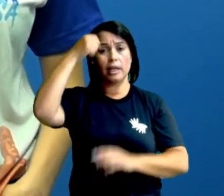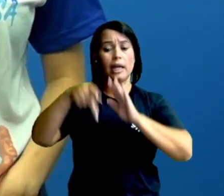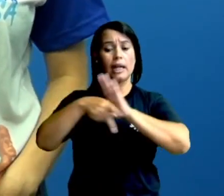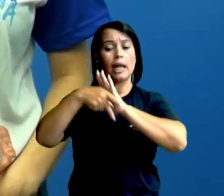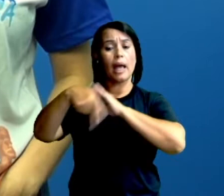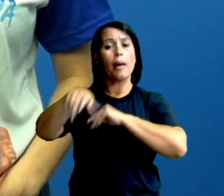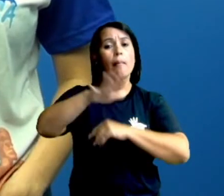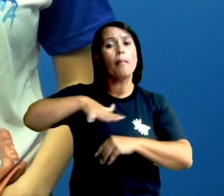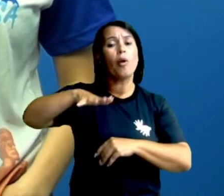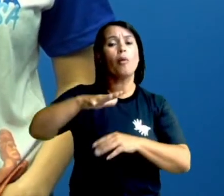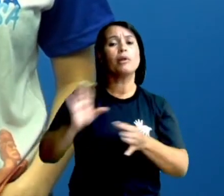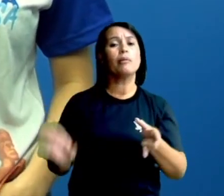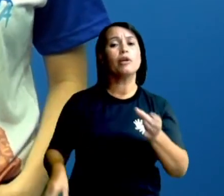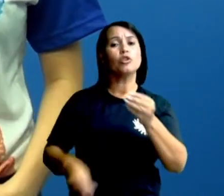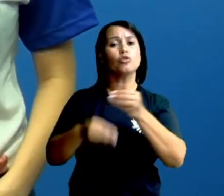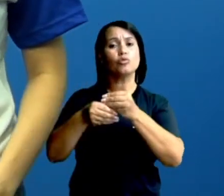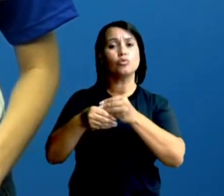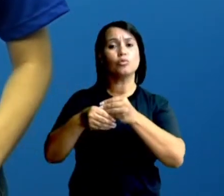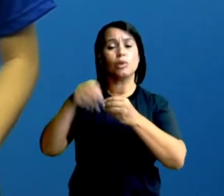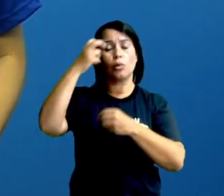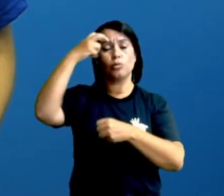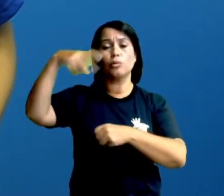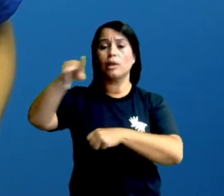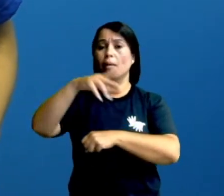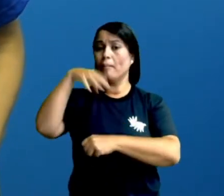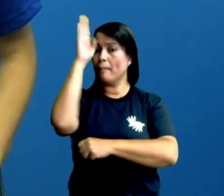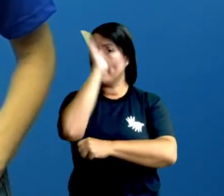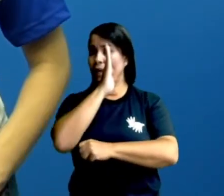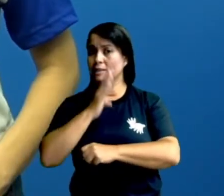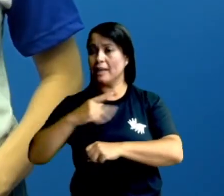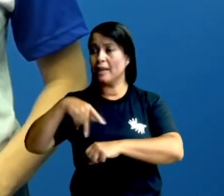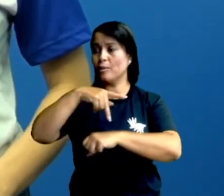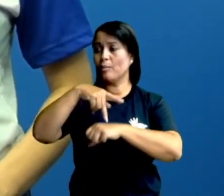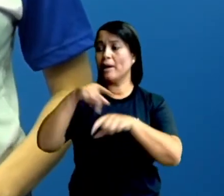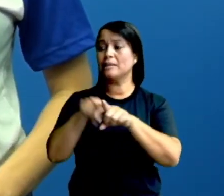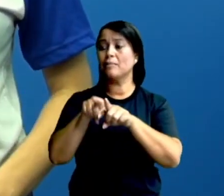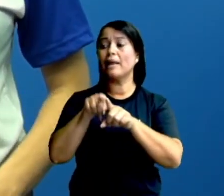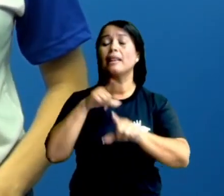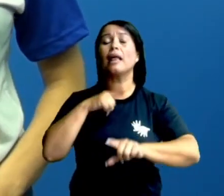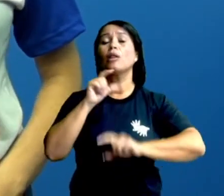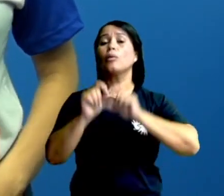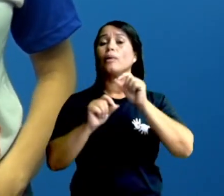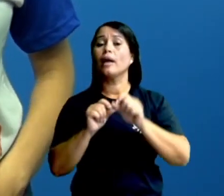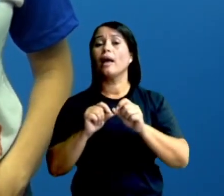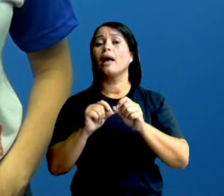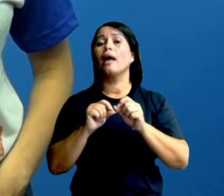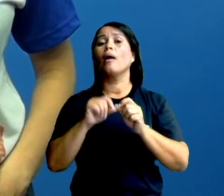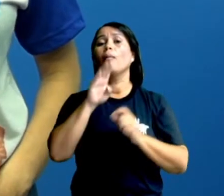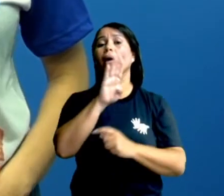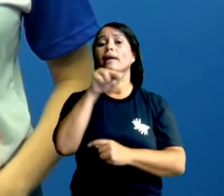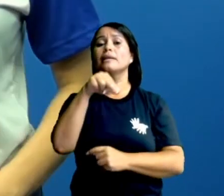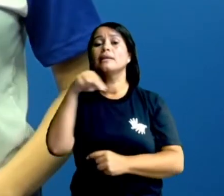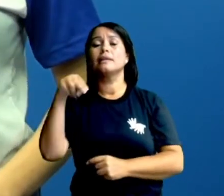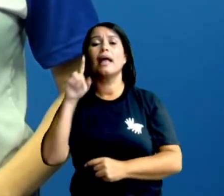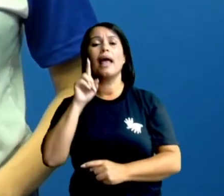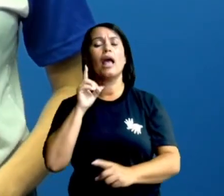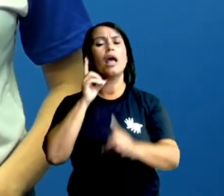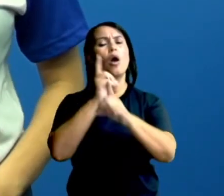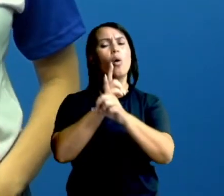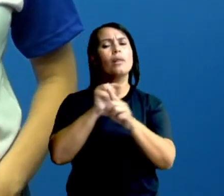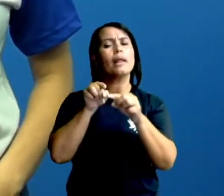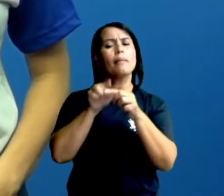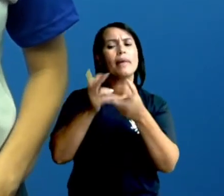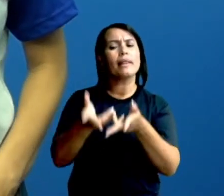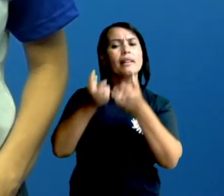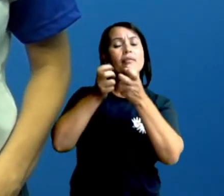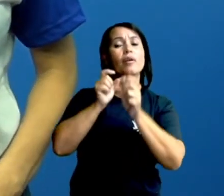constituinte da cultura brasileira. A habilidade da Base Nacional Comum Curricular é identificar e comparar